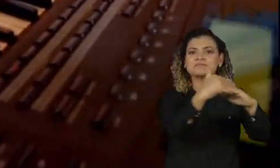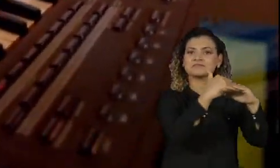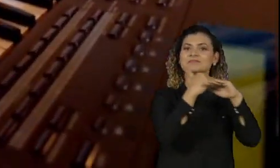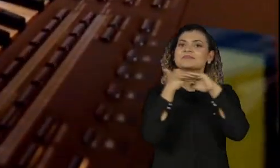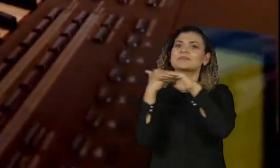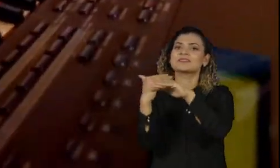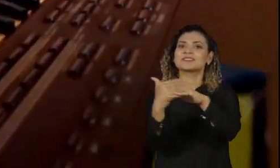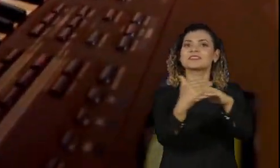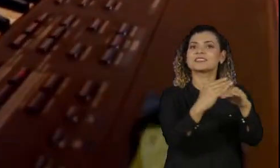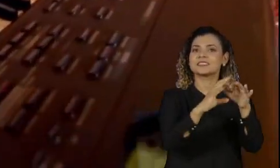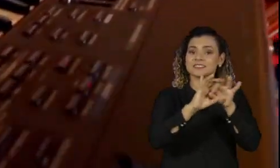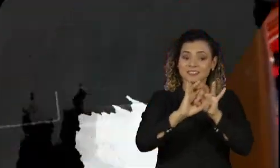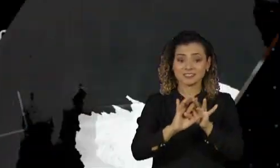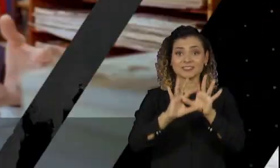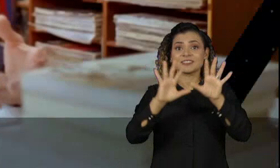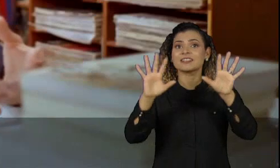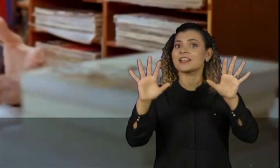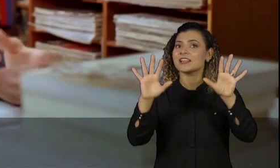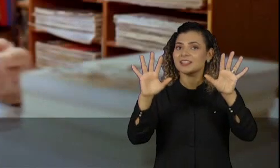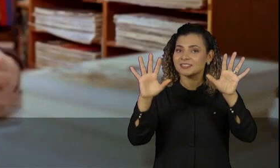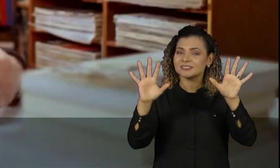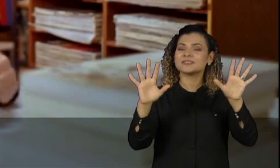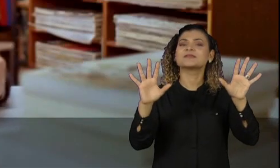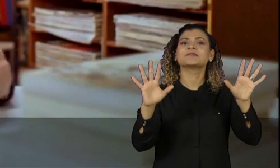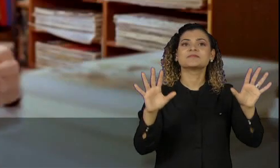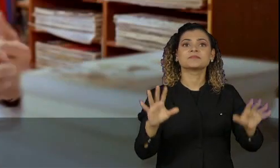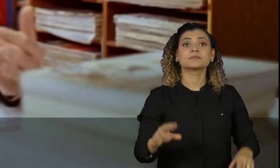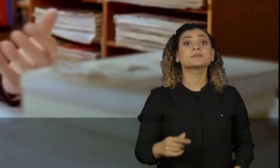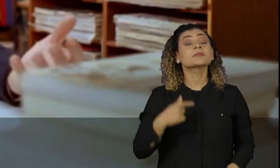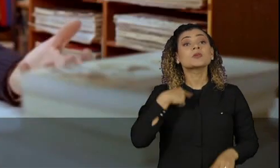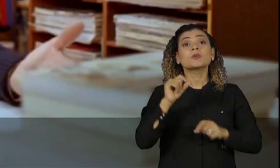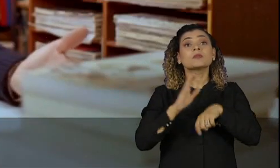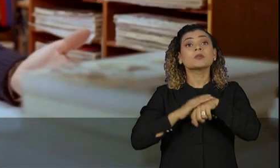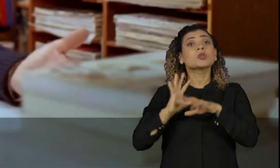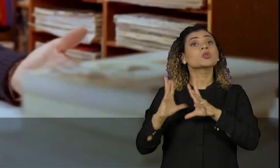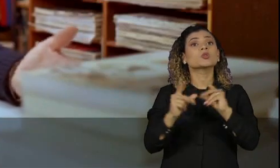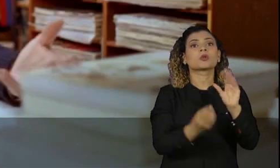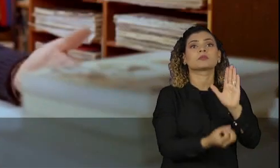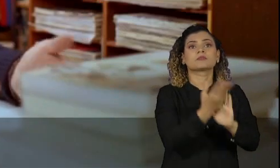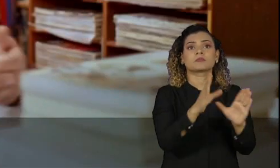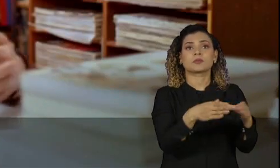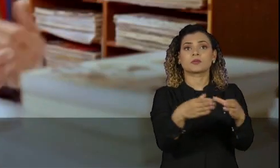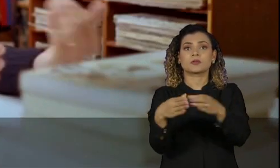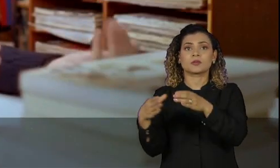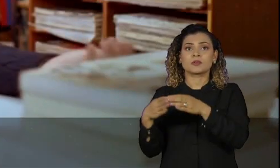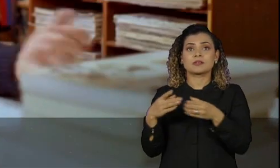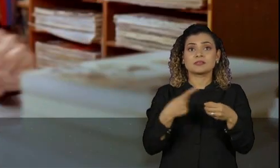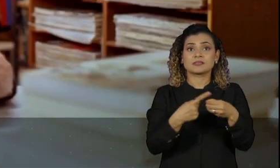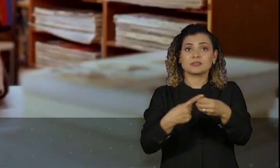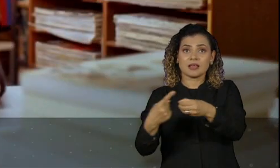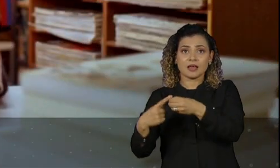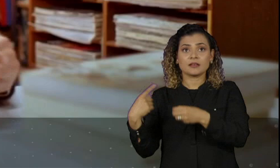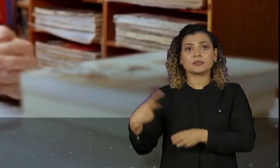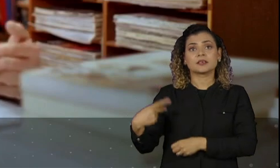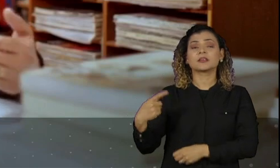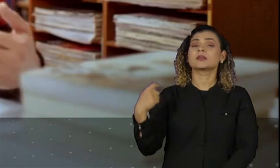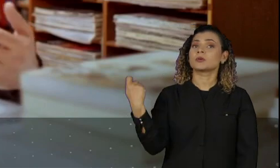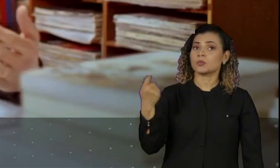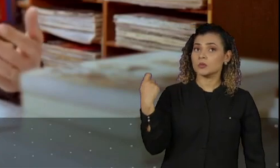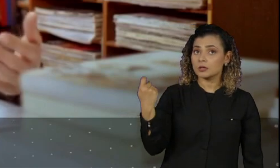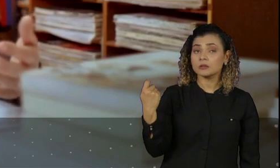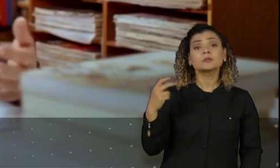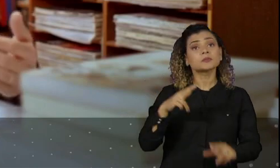Liberdade não se espera. Teve um momento na história que o sopapo era usado em todas as escolas de samba da cidade, aqui em Rio Grande também. Isso